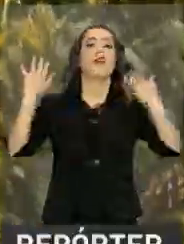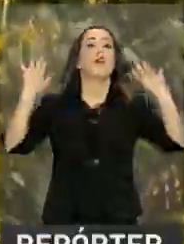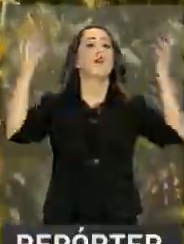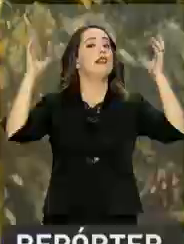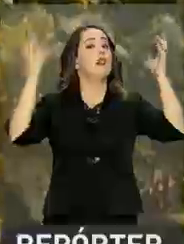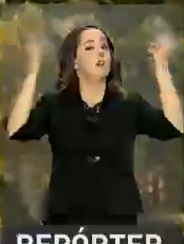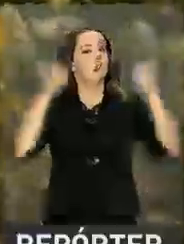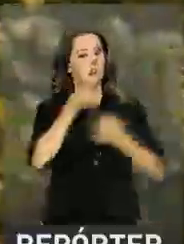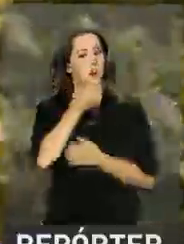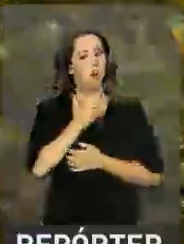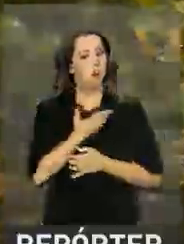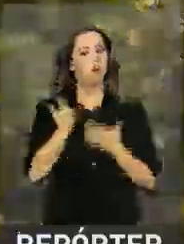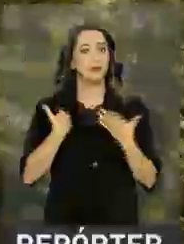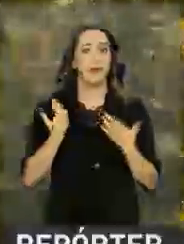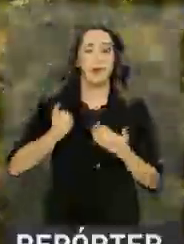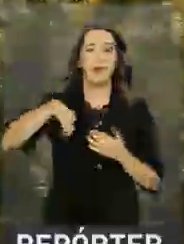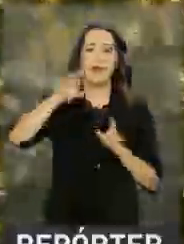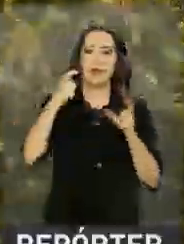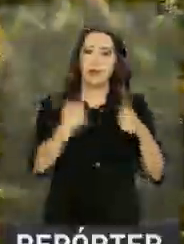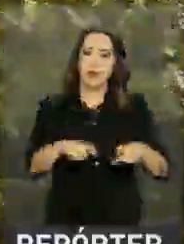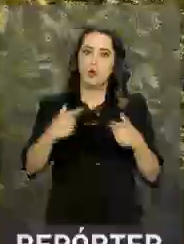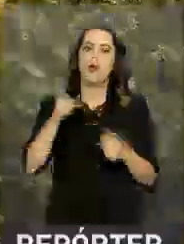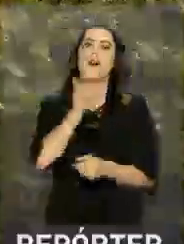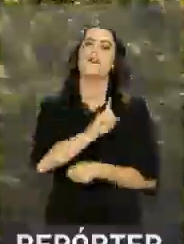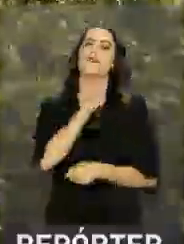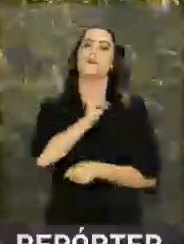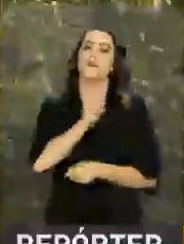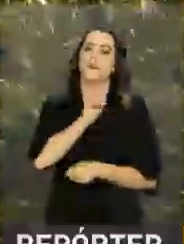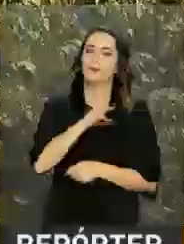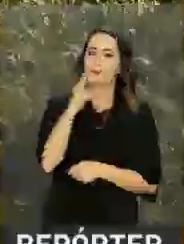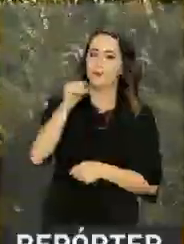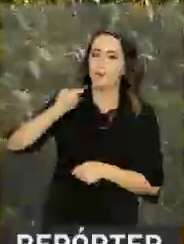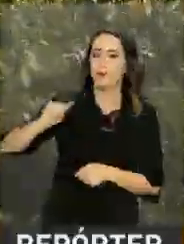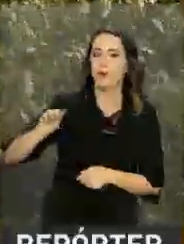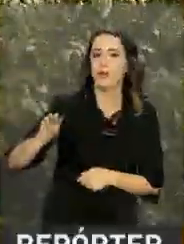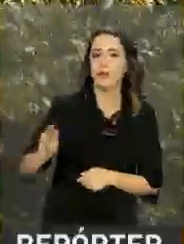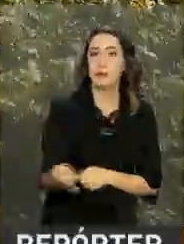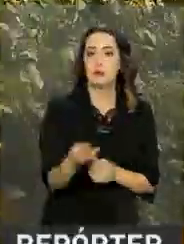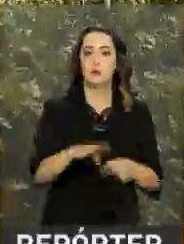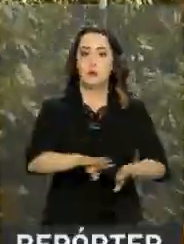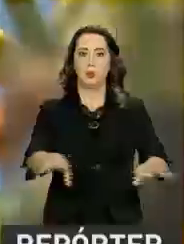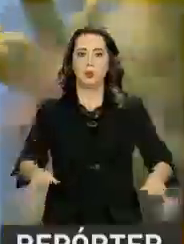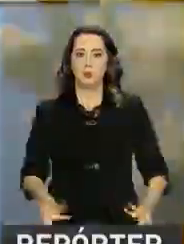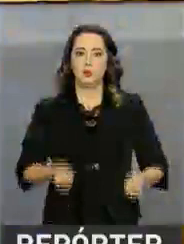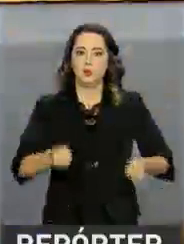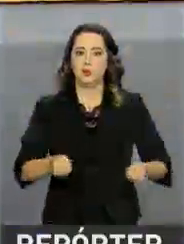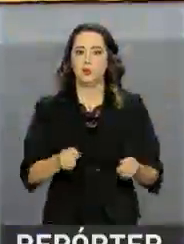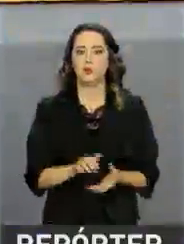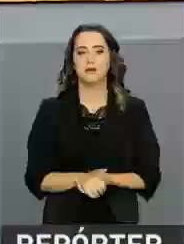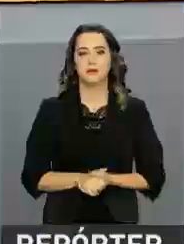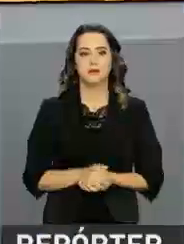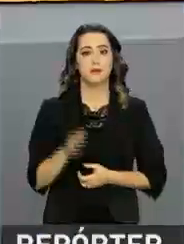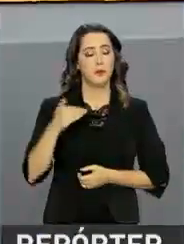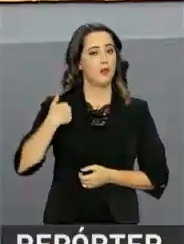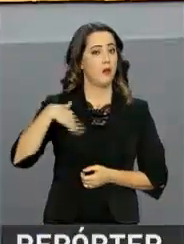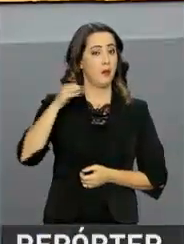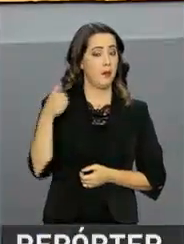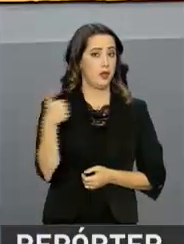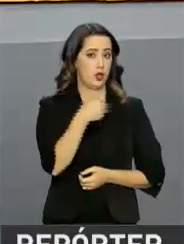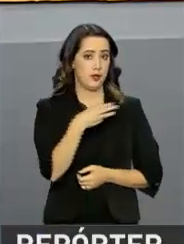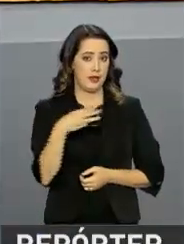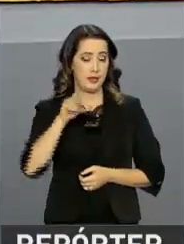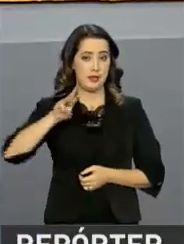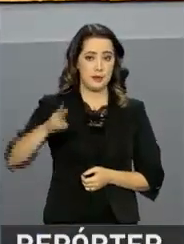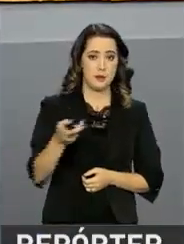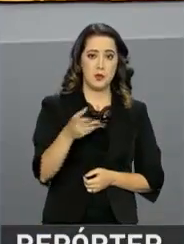climáticas o maior estado produtor é minas gerais com 30 milhões de sacas a mais de 13 milhões